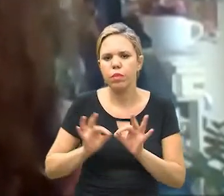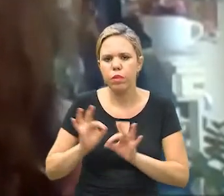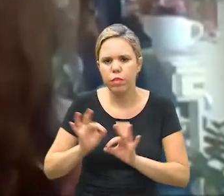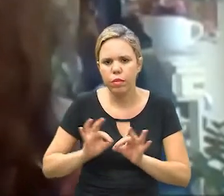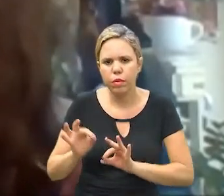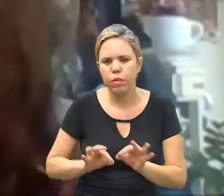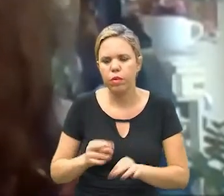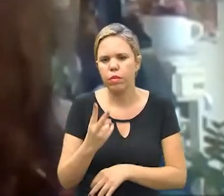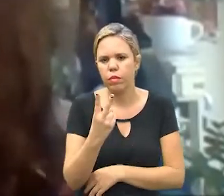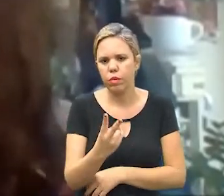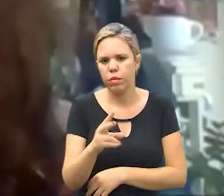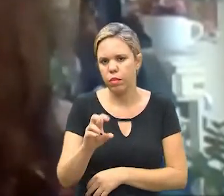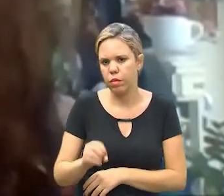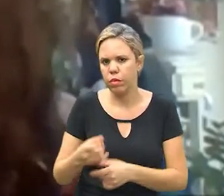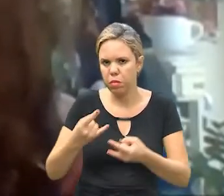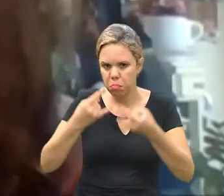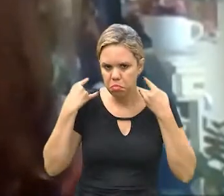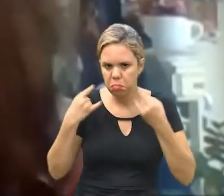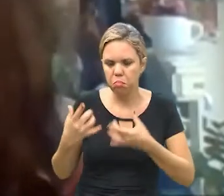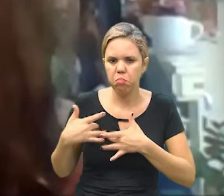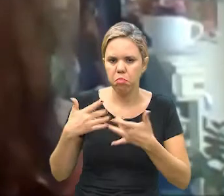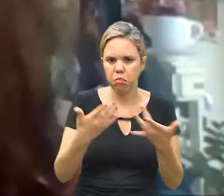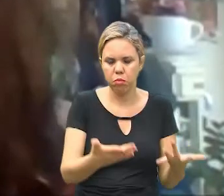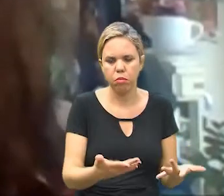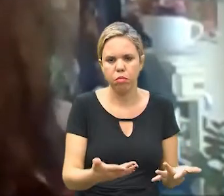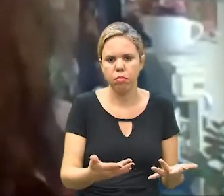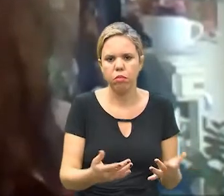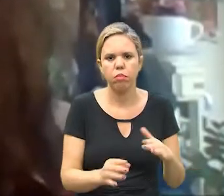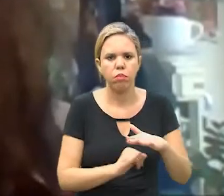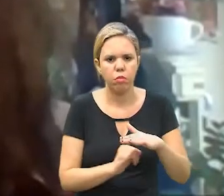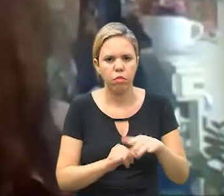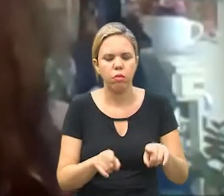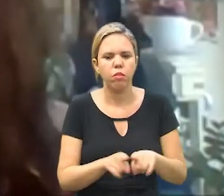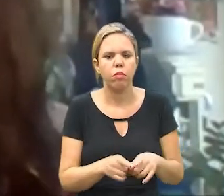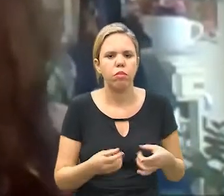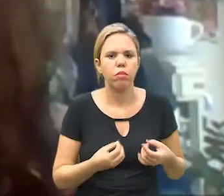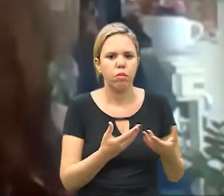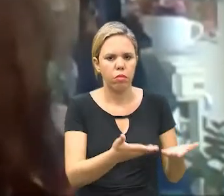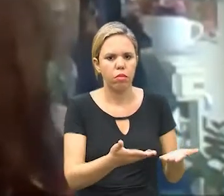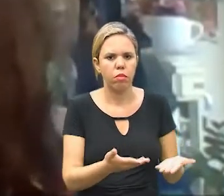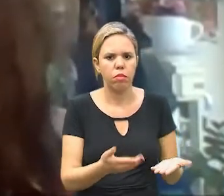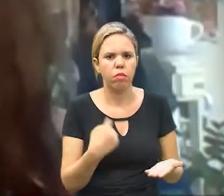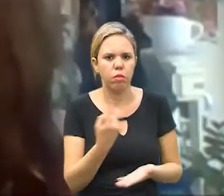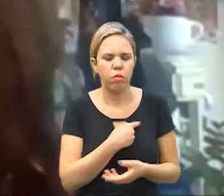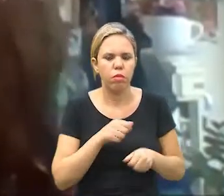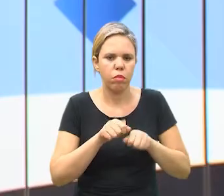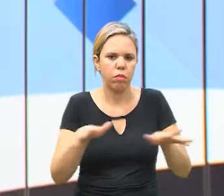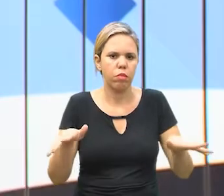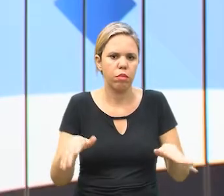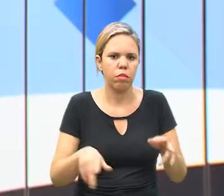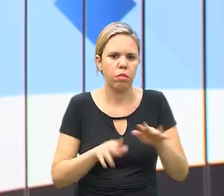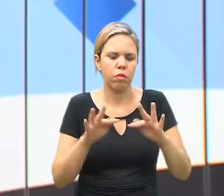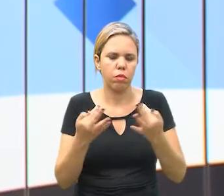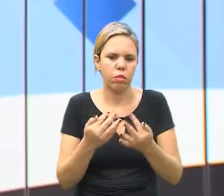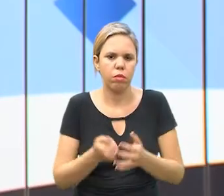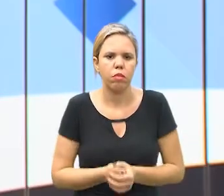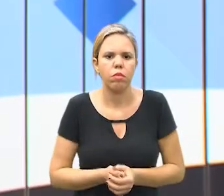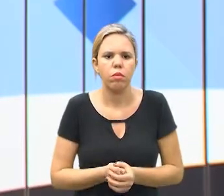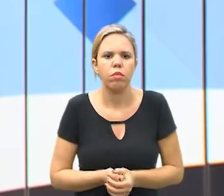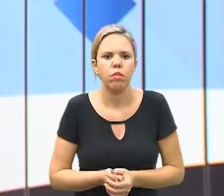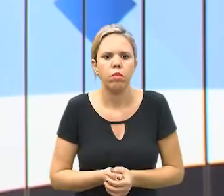mais de 250 máscaras e outras entidades também que nos deram máscaras para a gente distribuir para essas